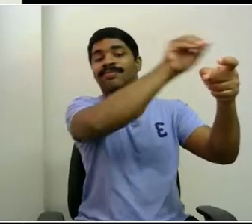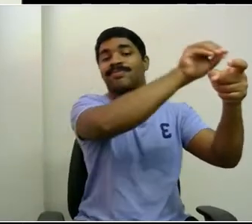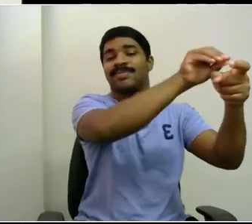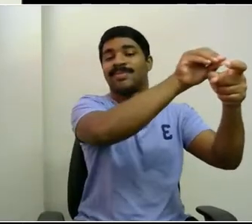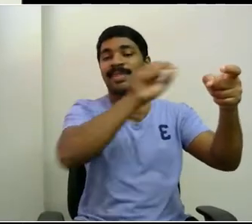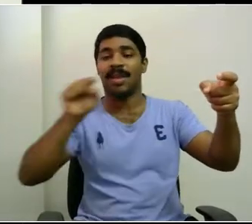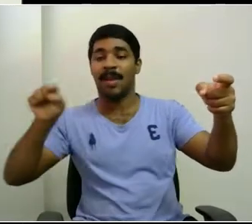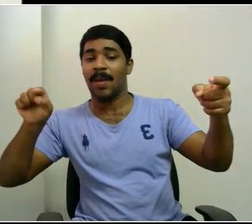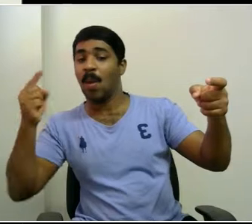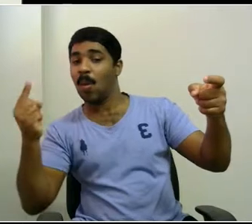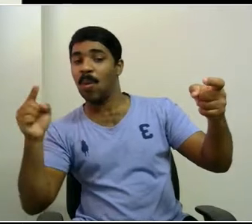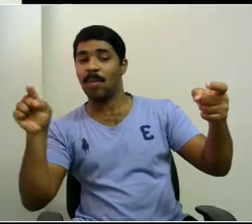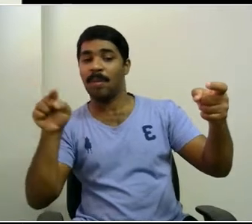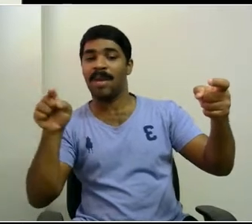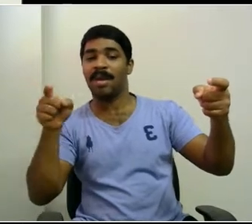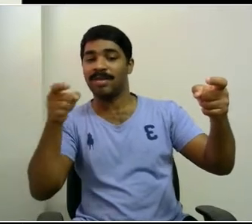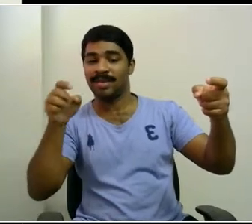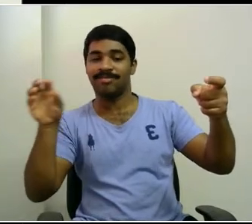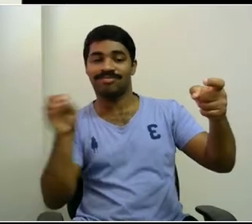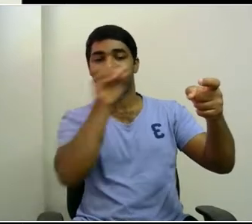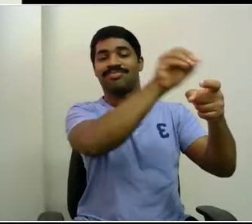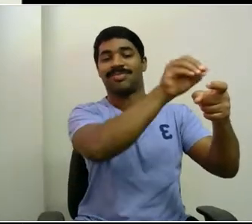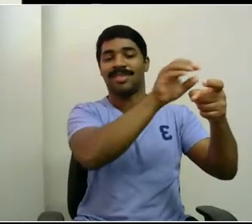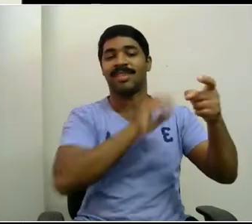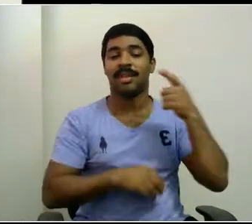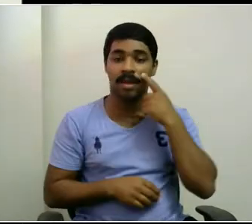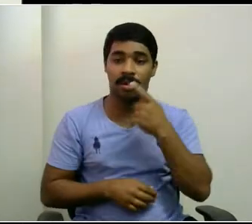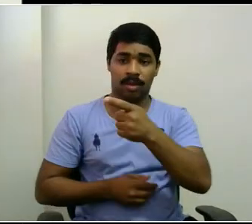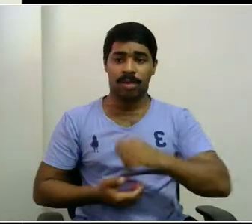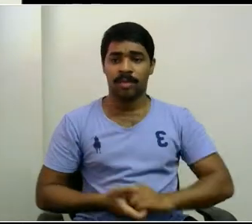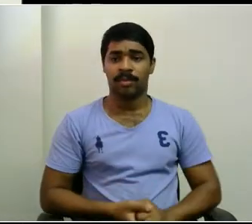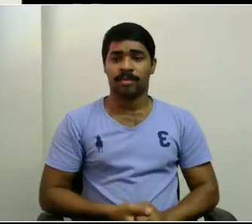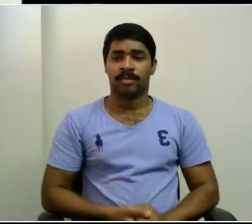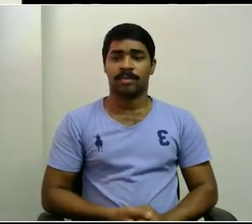quem é o x? O x é 1 menos x. Então, aqui, ó,